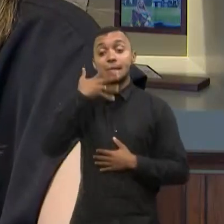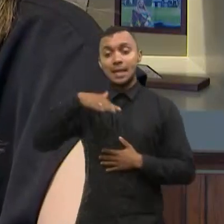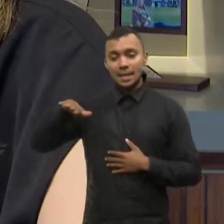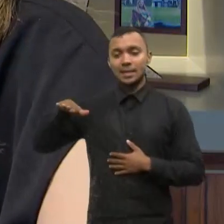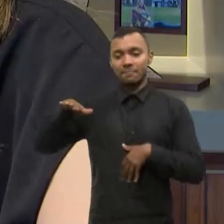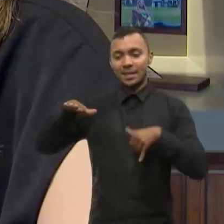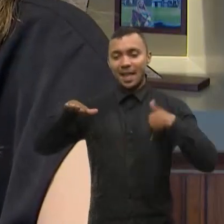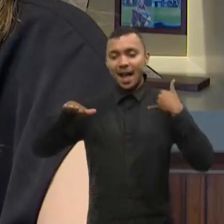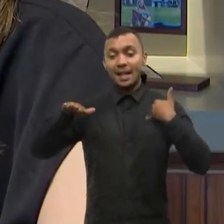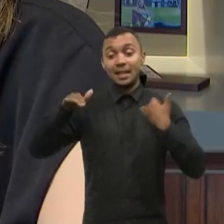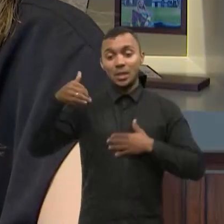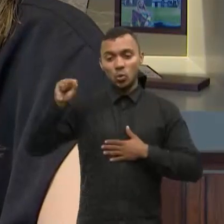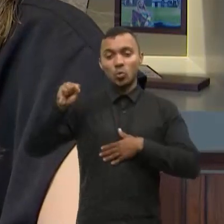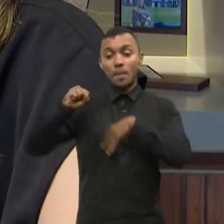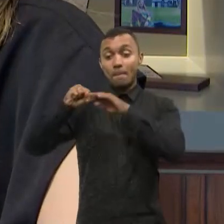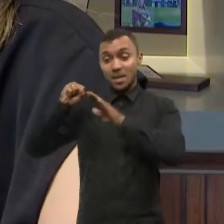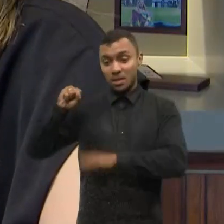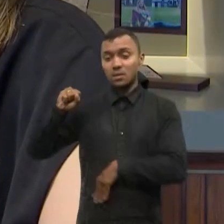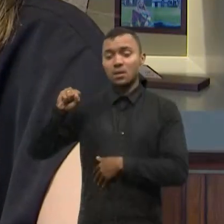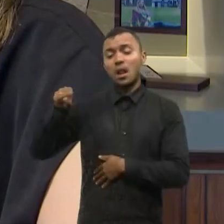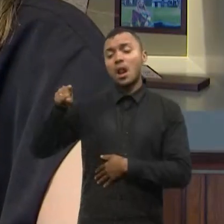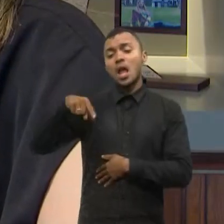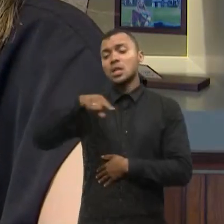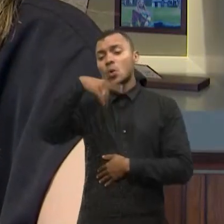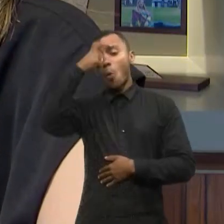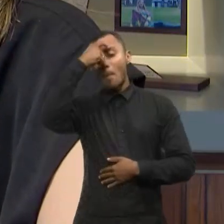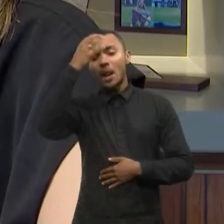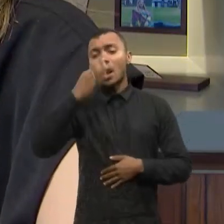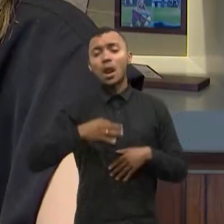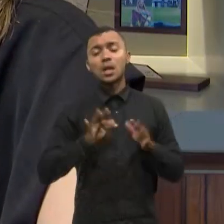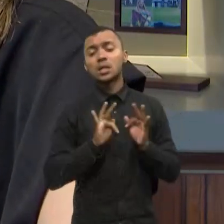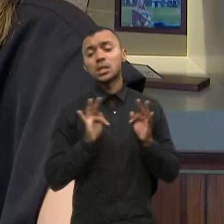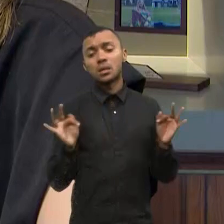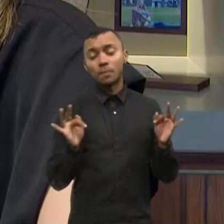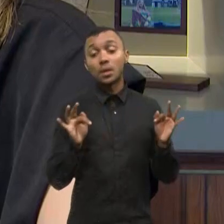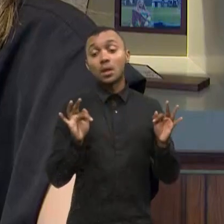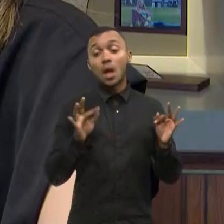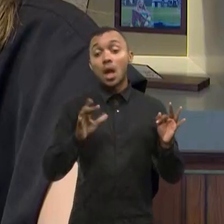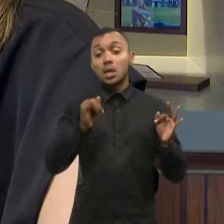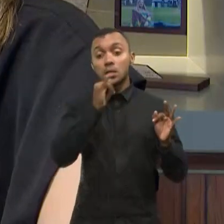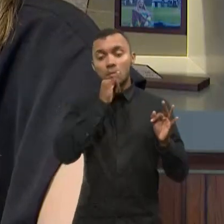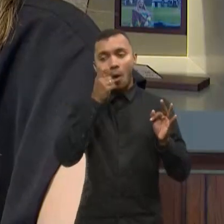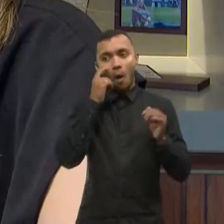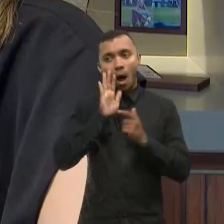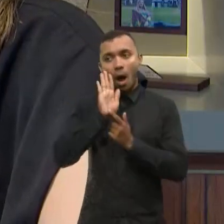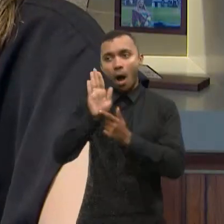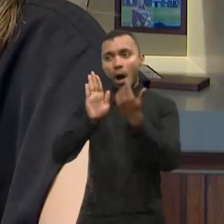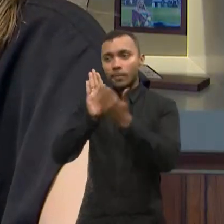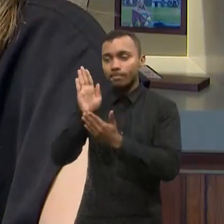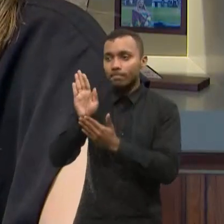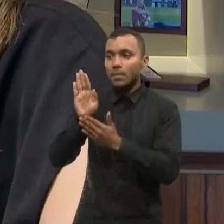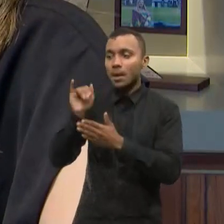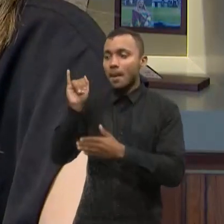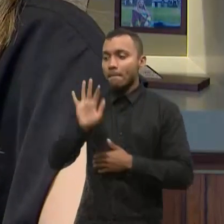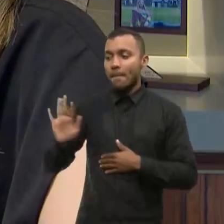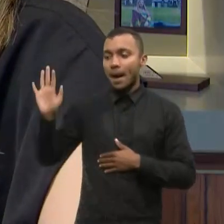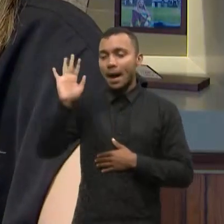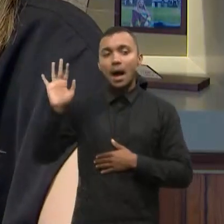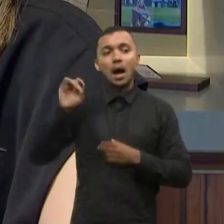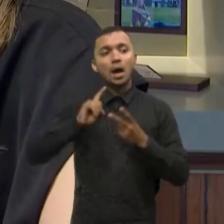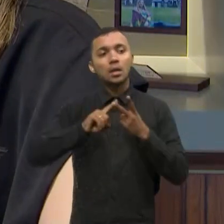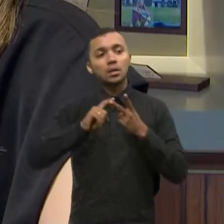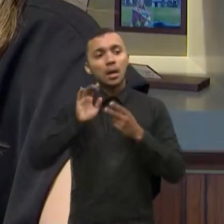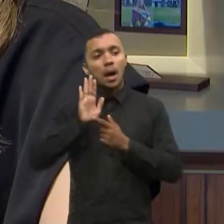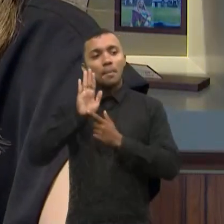menores, elas têm um nível de compreensão muito mais simplificado. Então, chegar com detalhes, expor imagens, trazer muitas